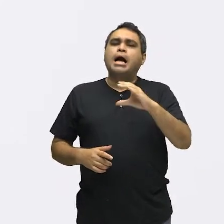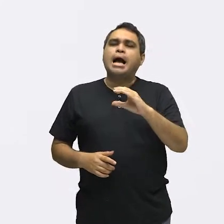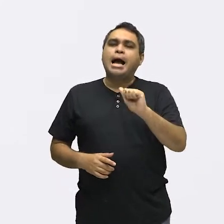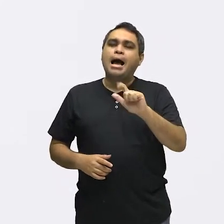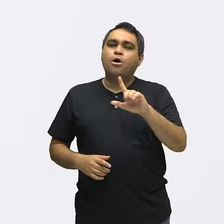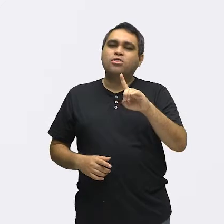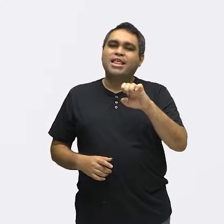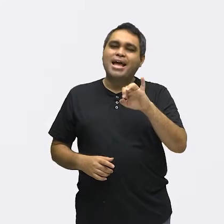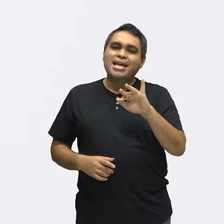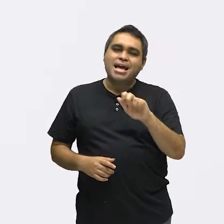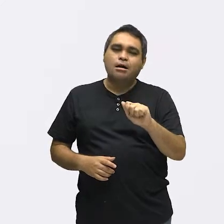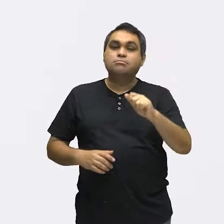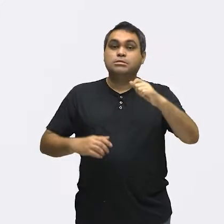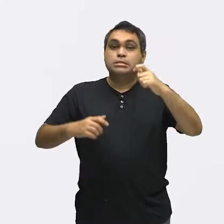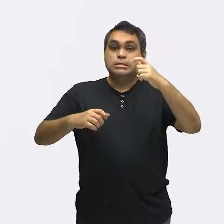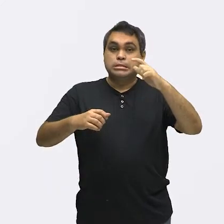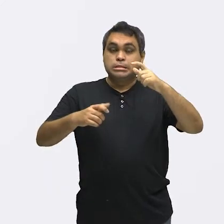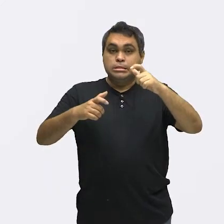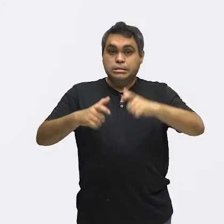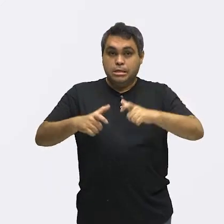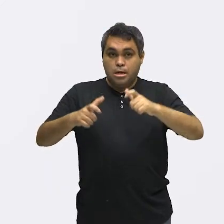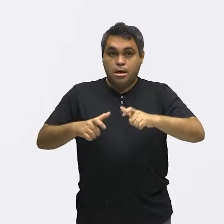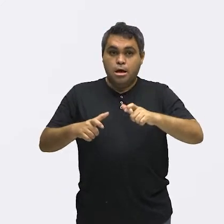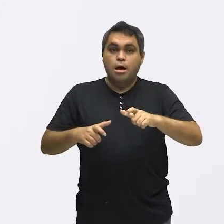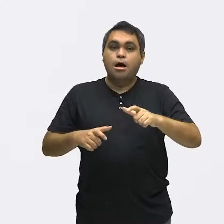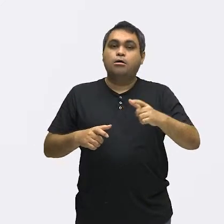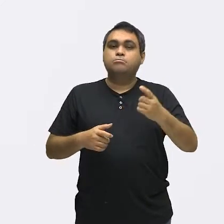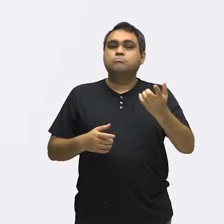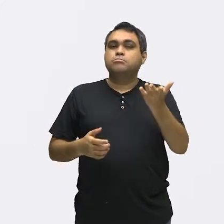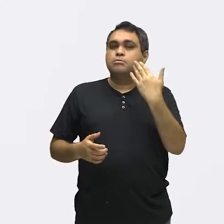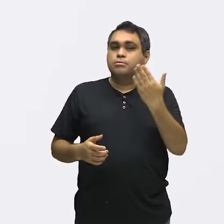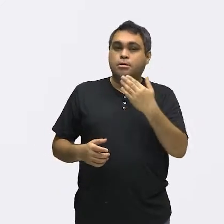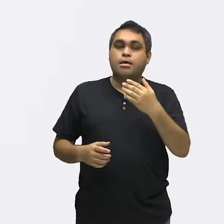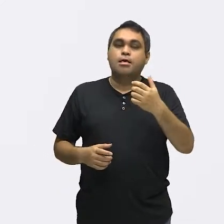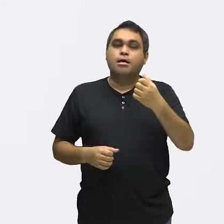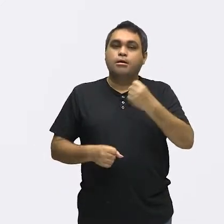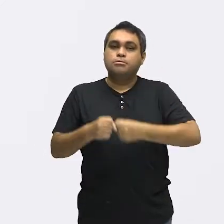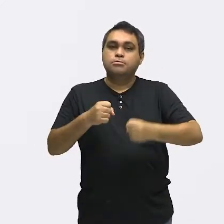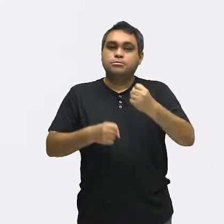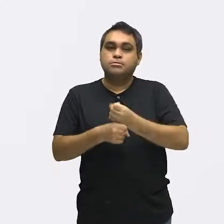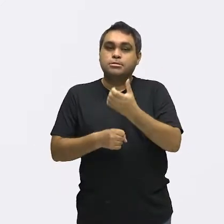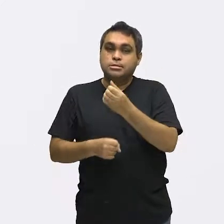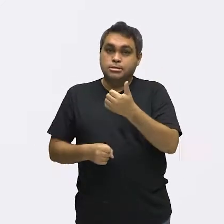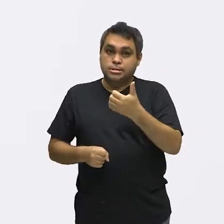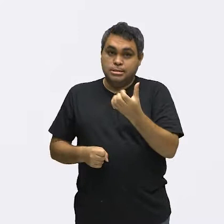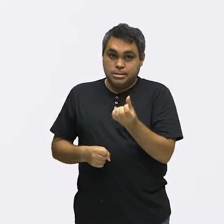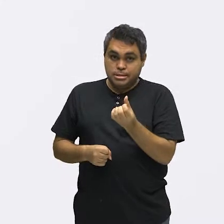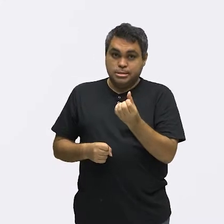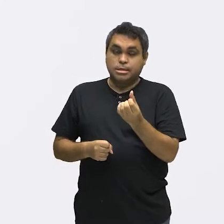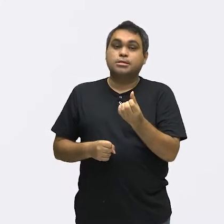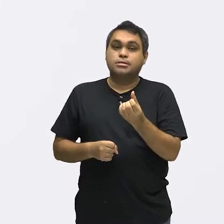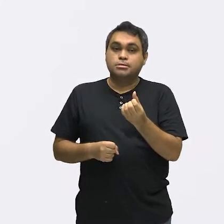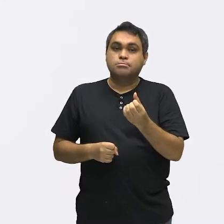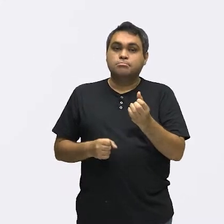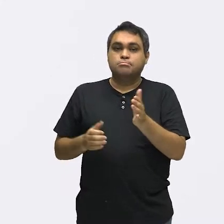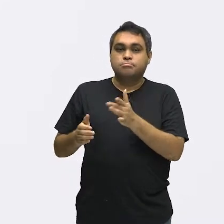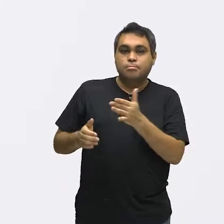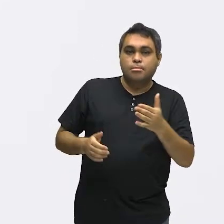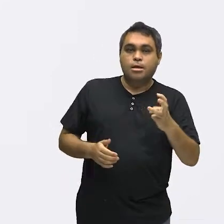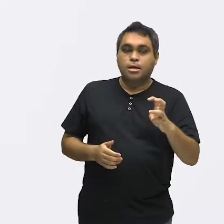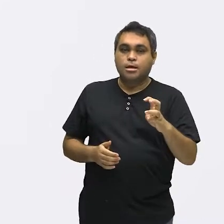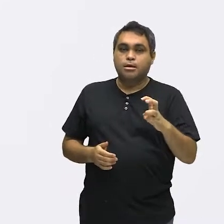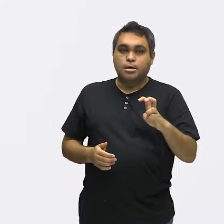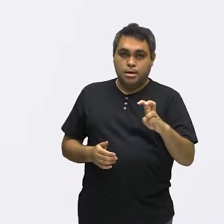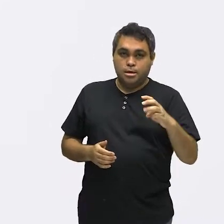semita que existiu entre o final do século X e meados do século VI antes de Cristo, tá?